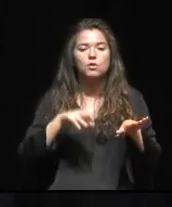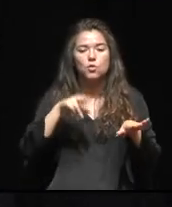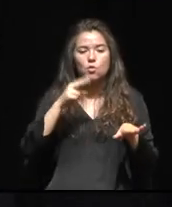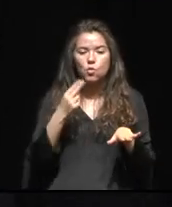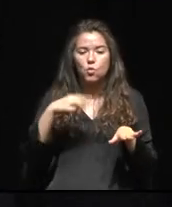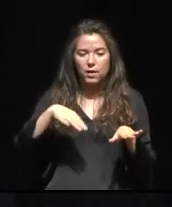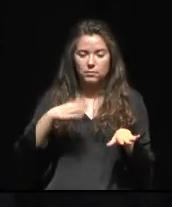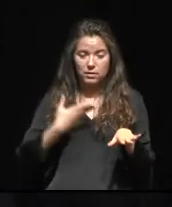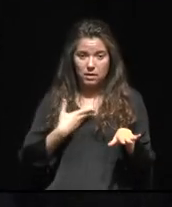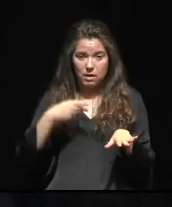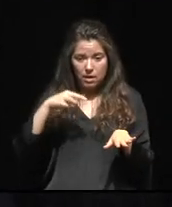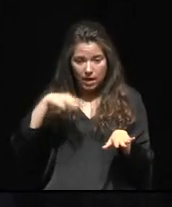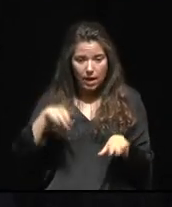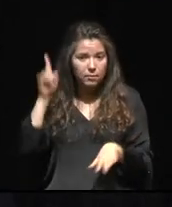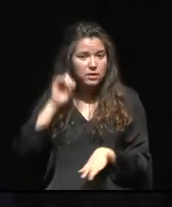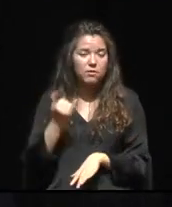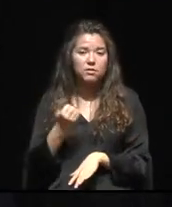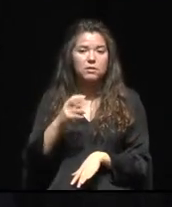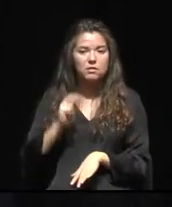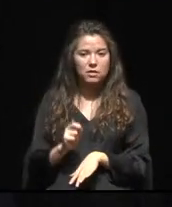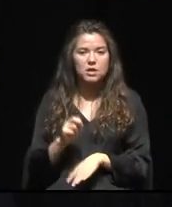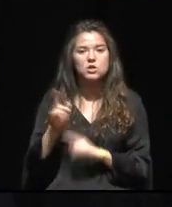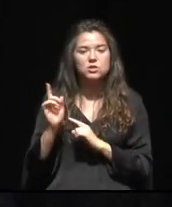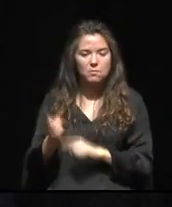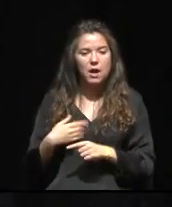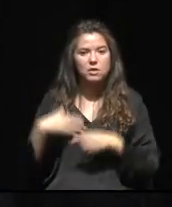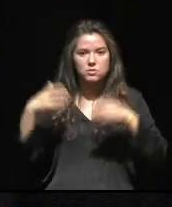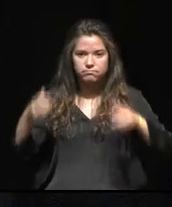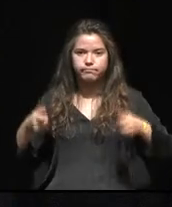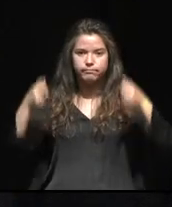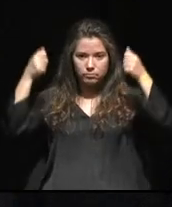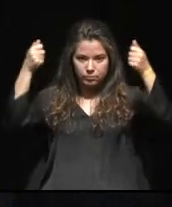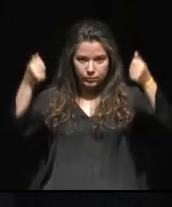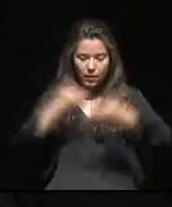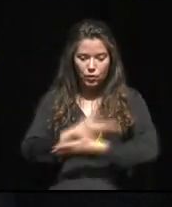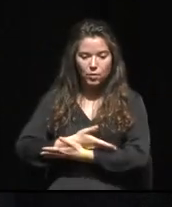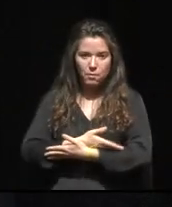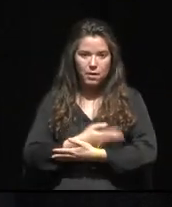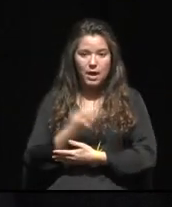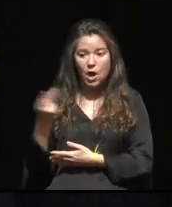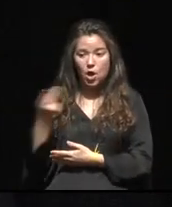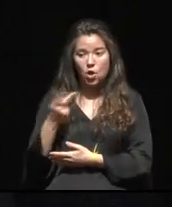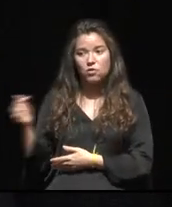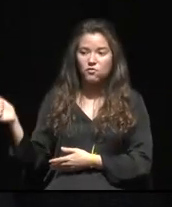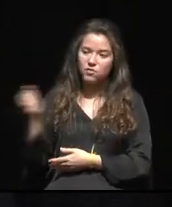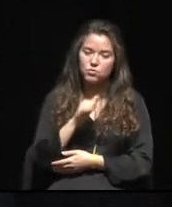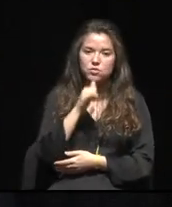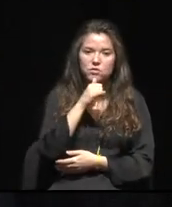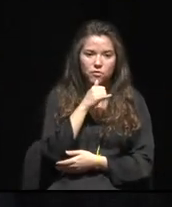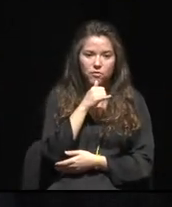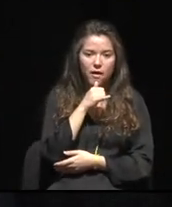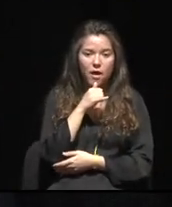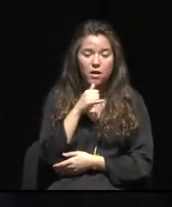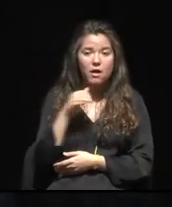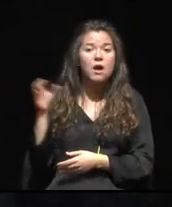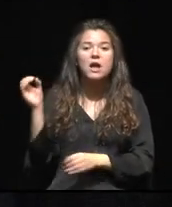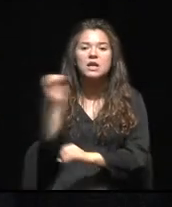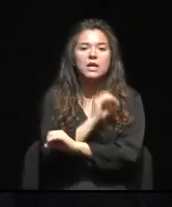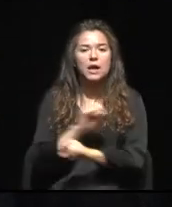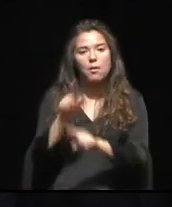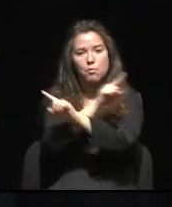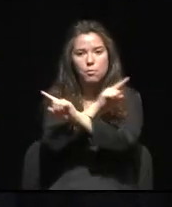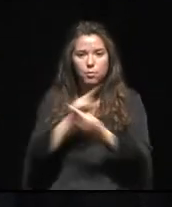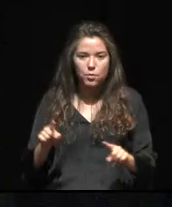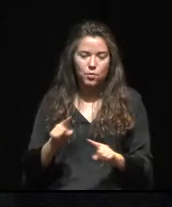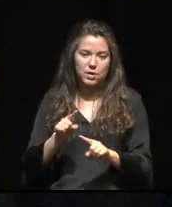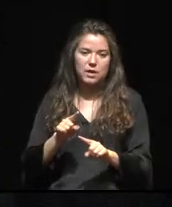23 de Março empenhando o cartaz do seu bebé que dizia vimos de Faro ninguém me proíbe de manifestar